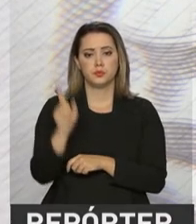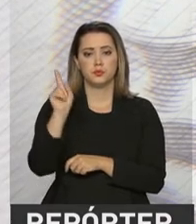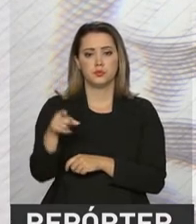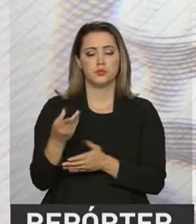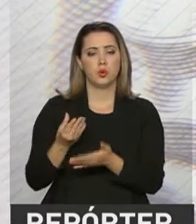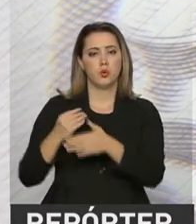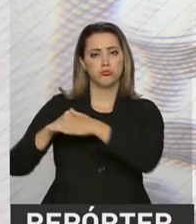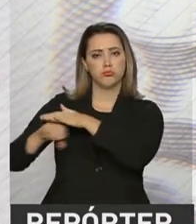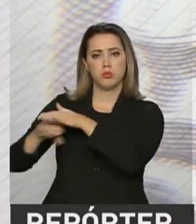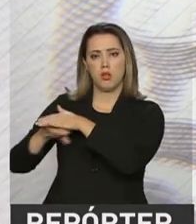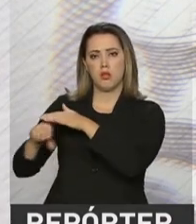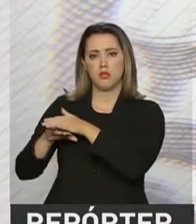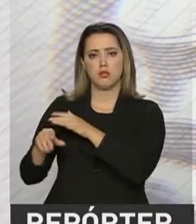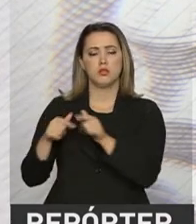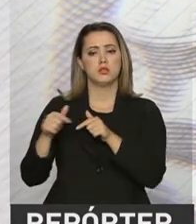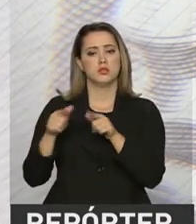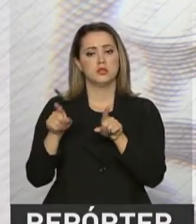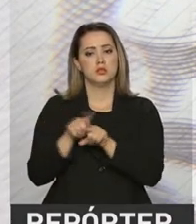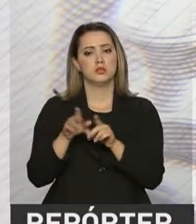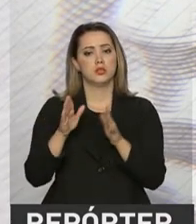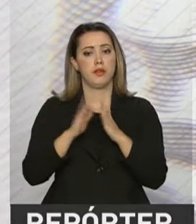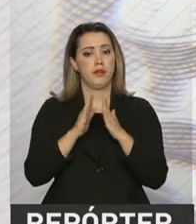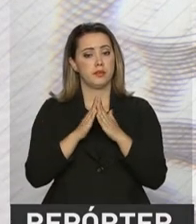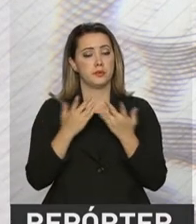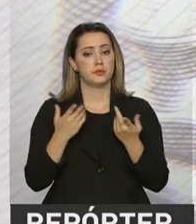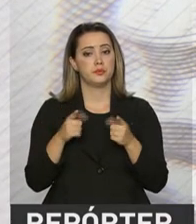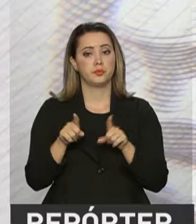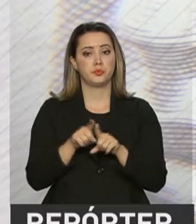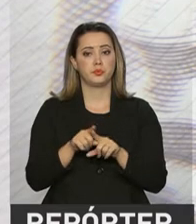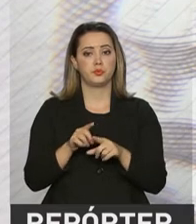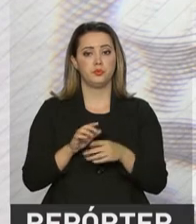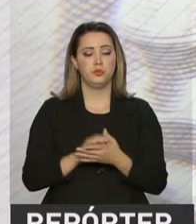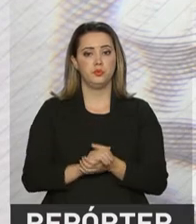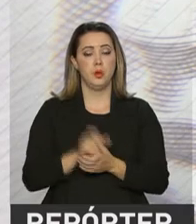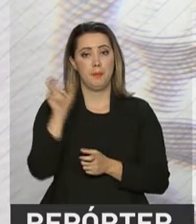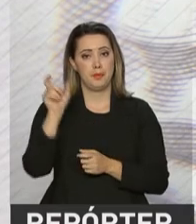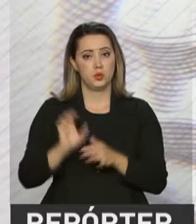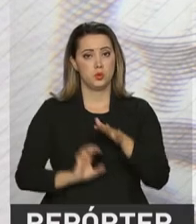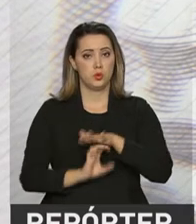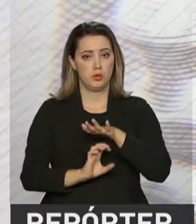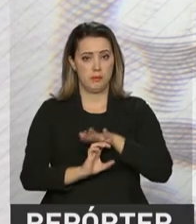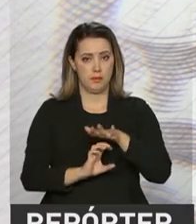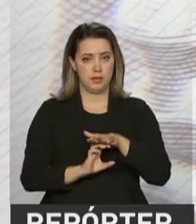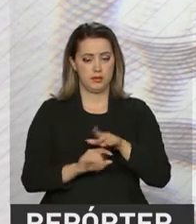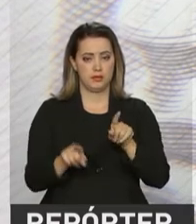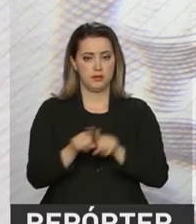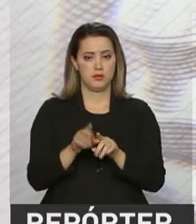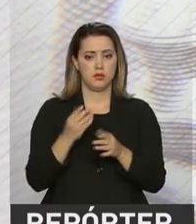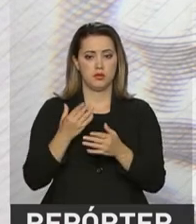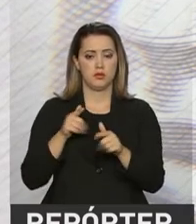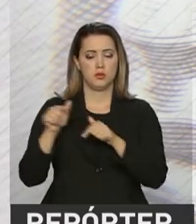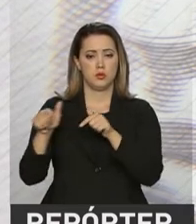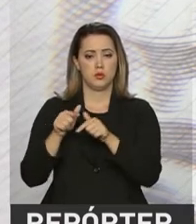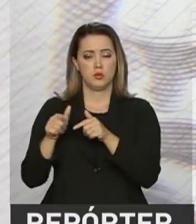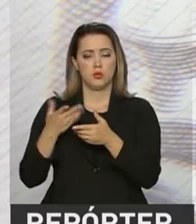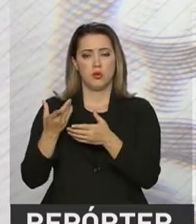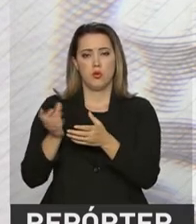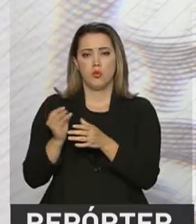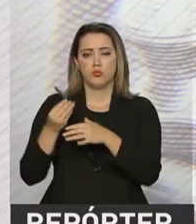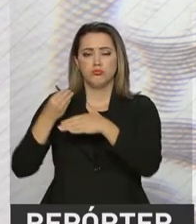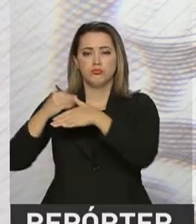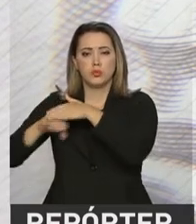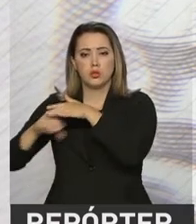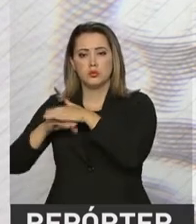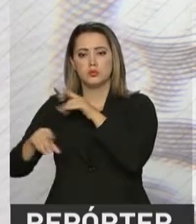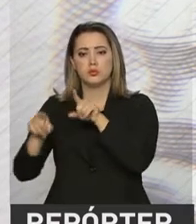investimentos em ações e imóveis jurídicas foram investimentos em ações e participações